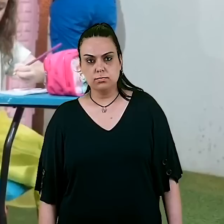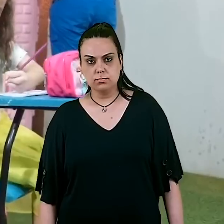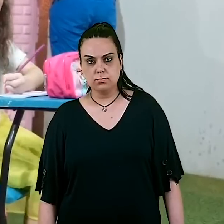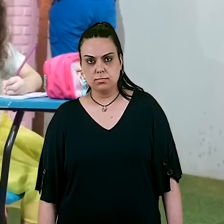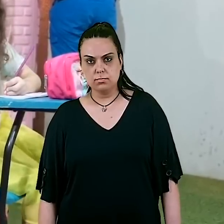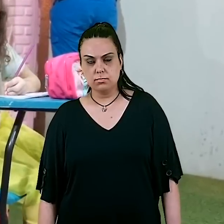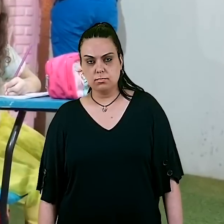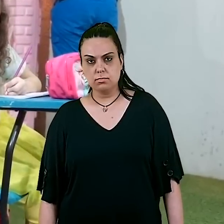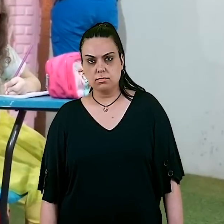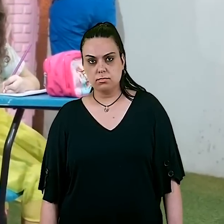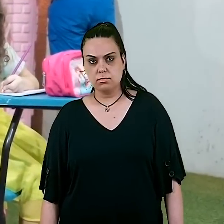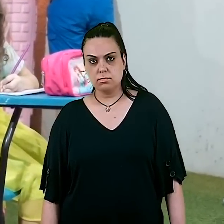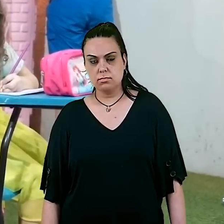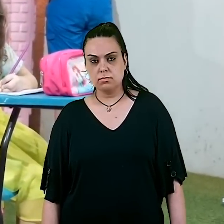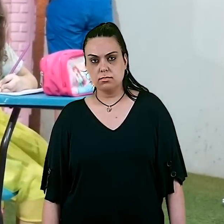Senta.